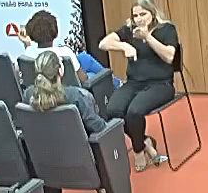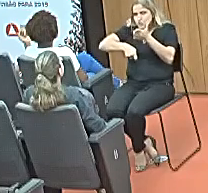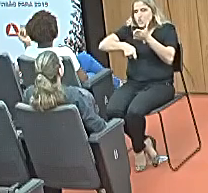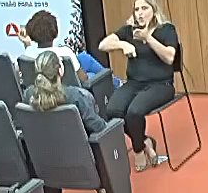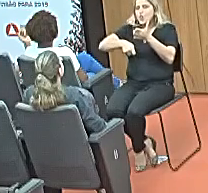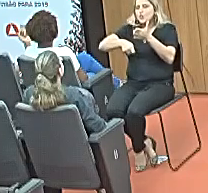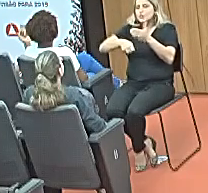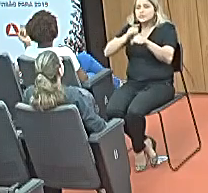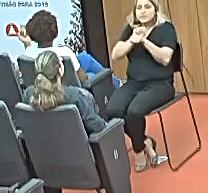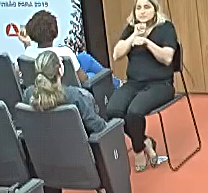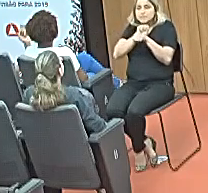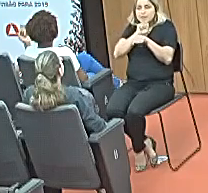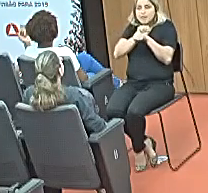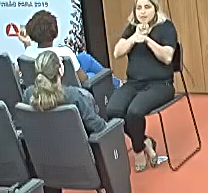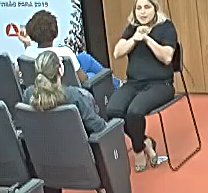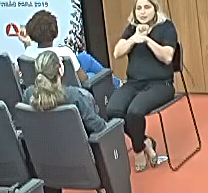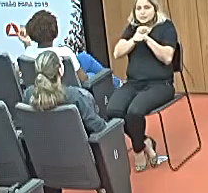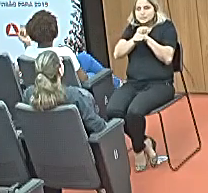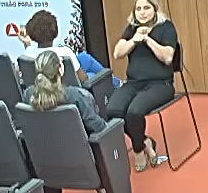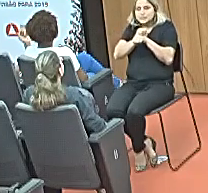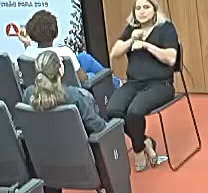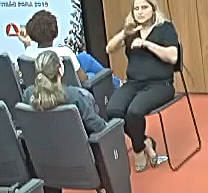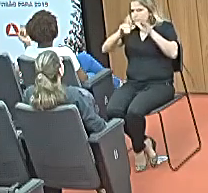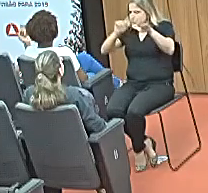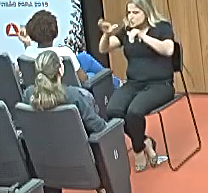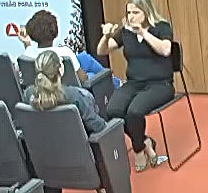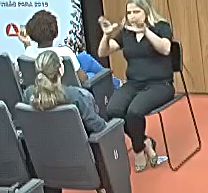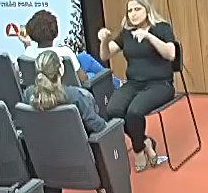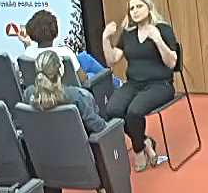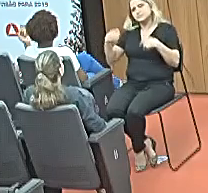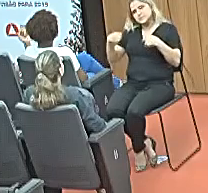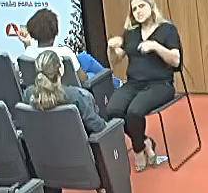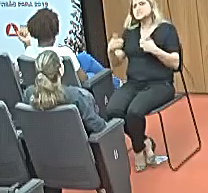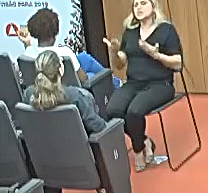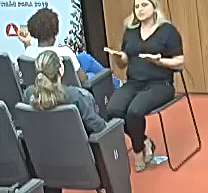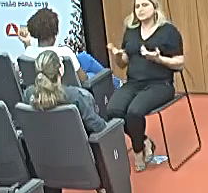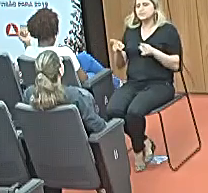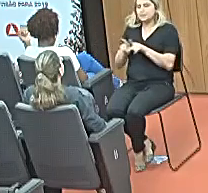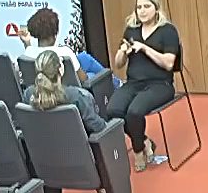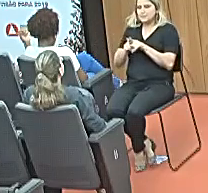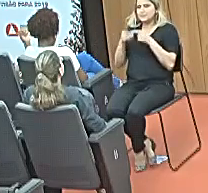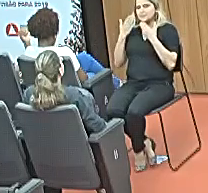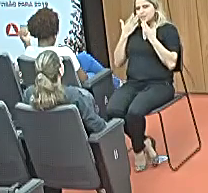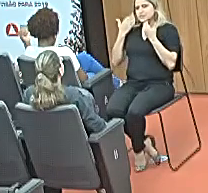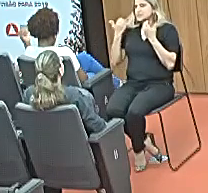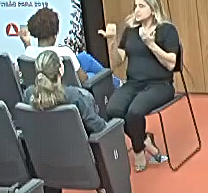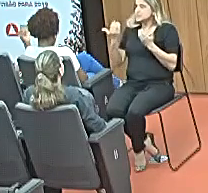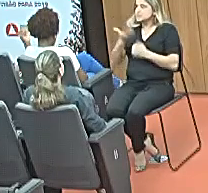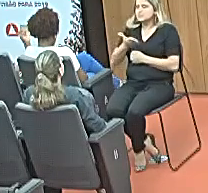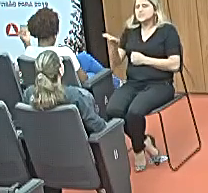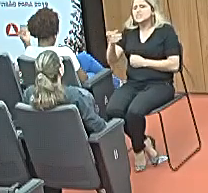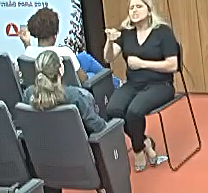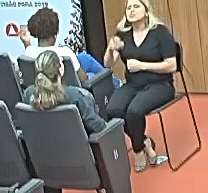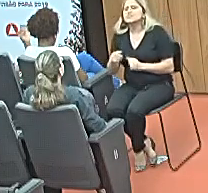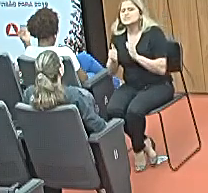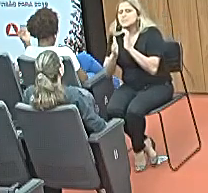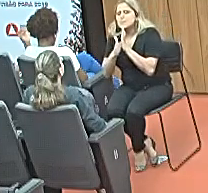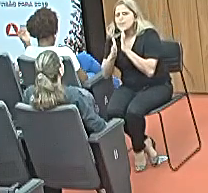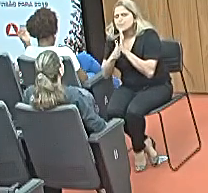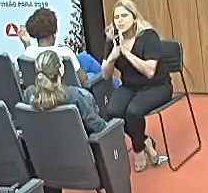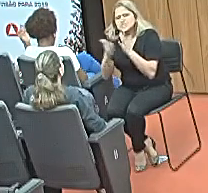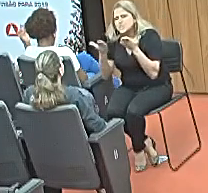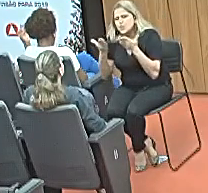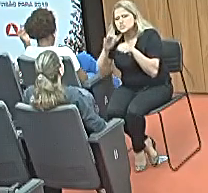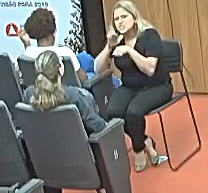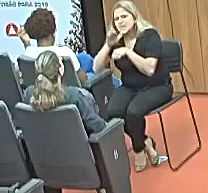2009 de forma e prorrogável gostaria de agradecer a atenção de todos muito obrigado